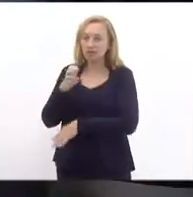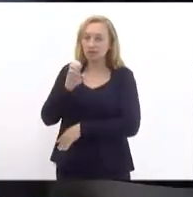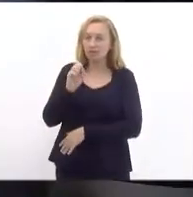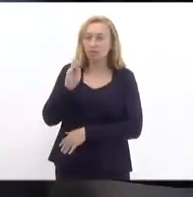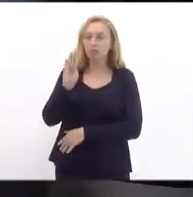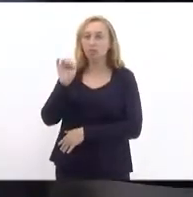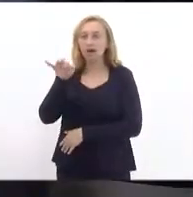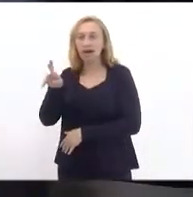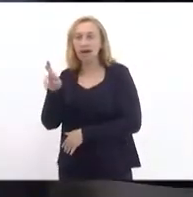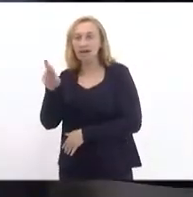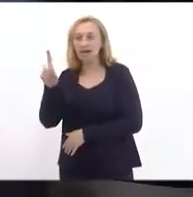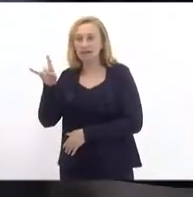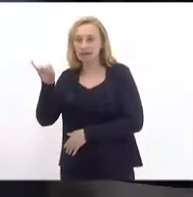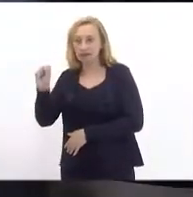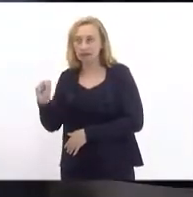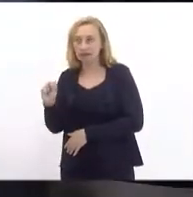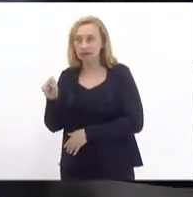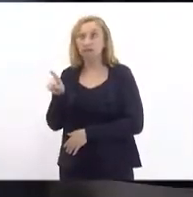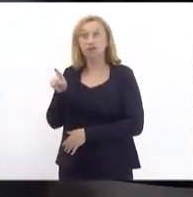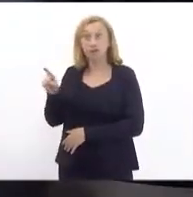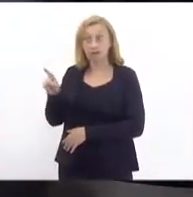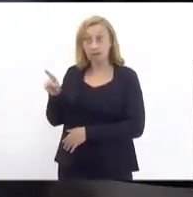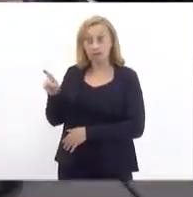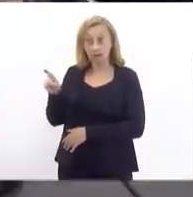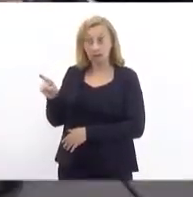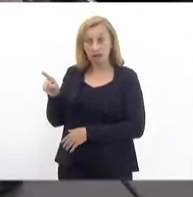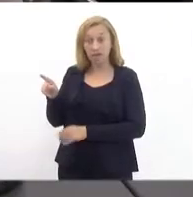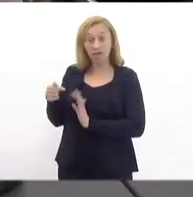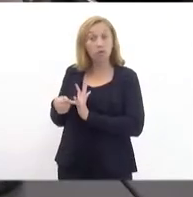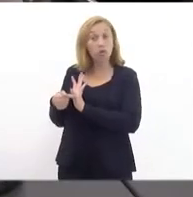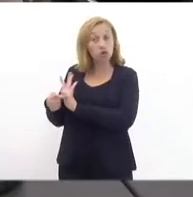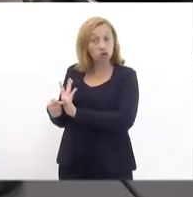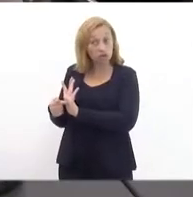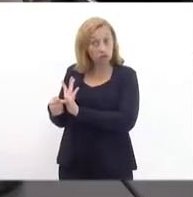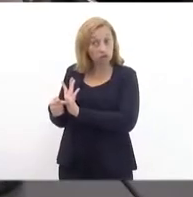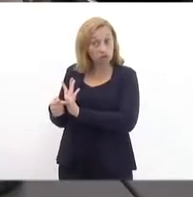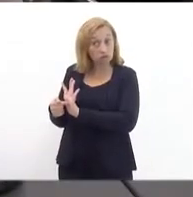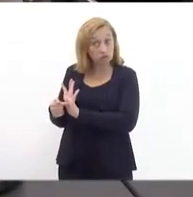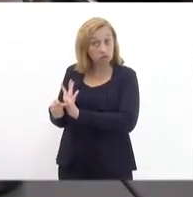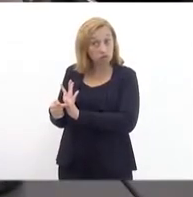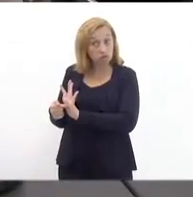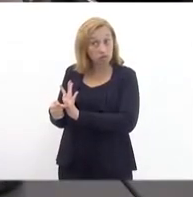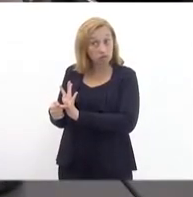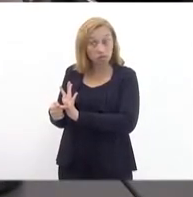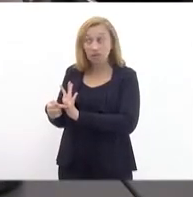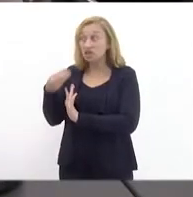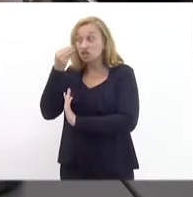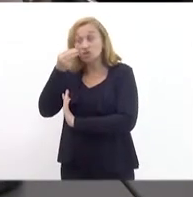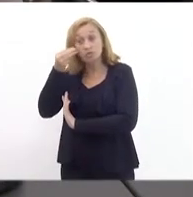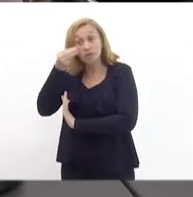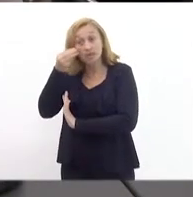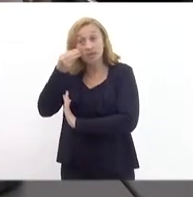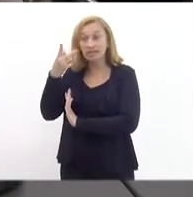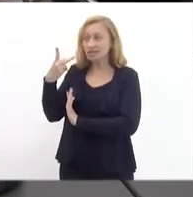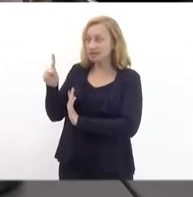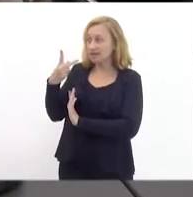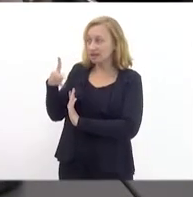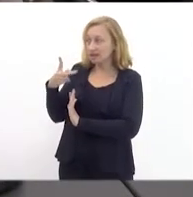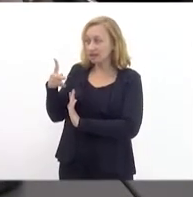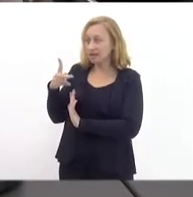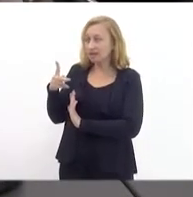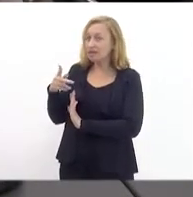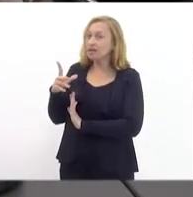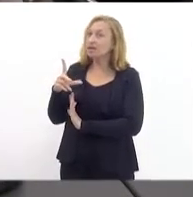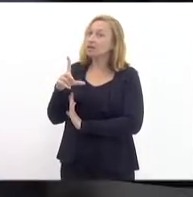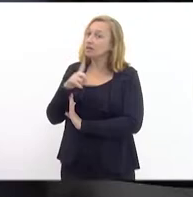LinkedIn. Isso também está apenas mostrando a experiência dele. Mas eu